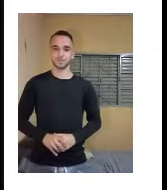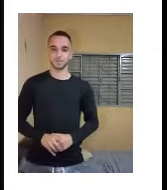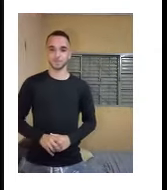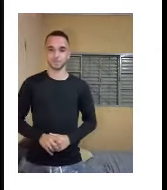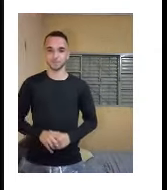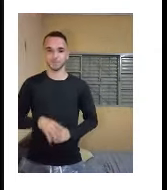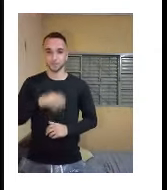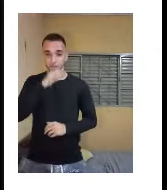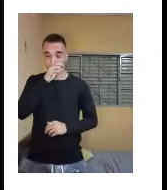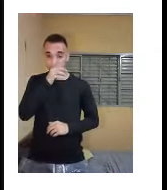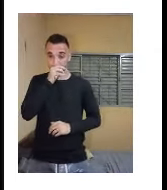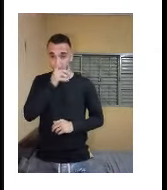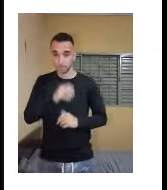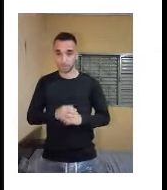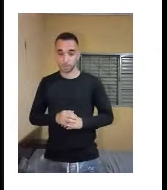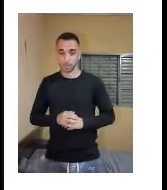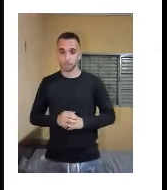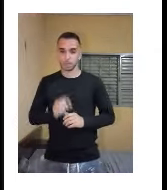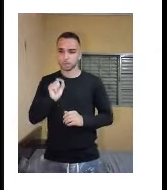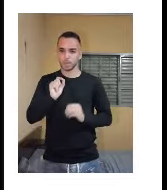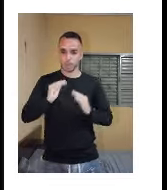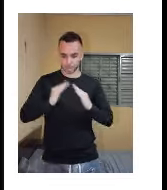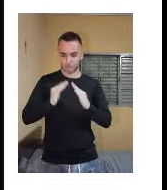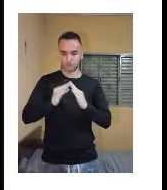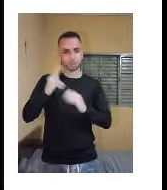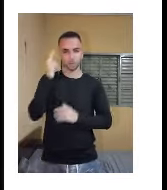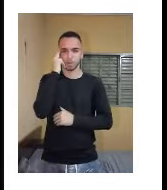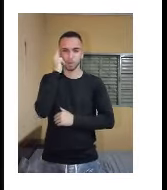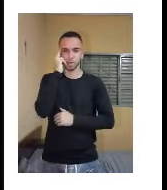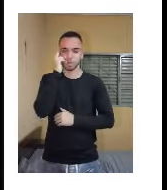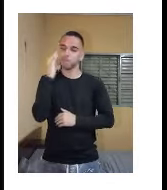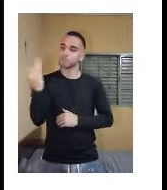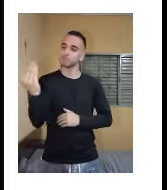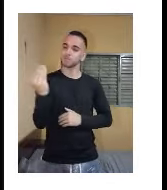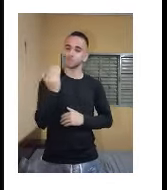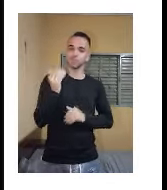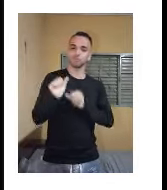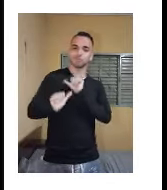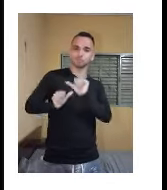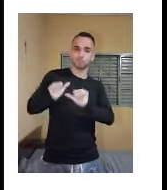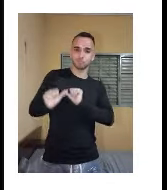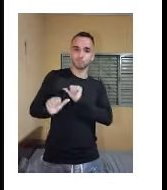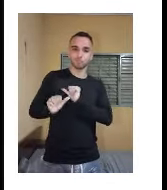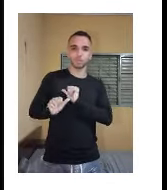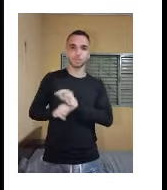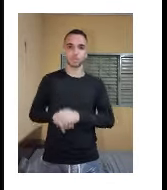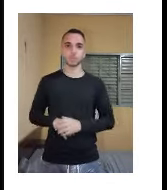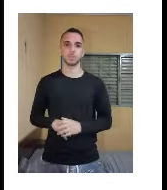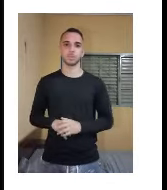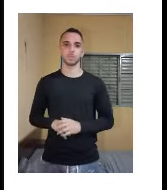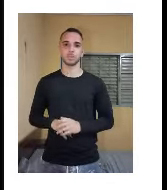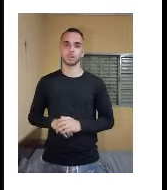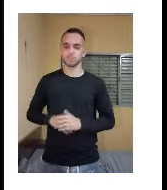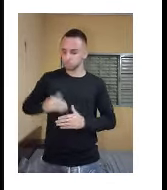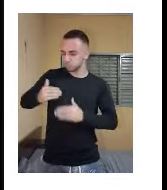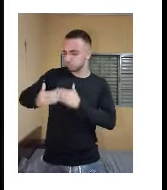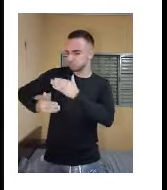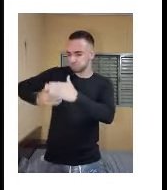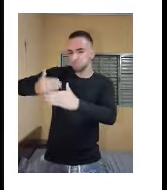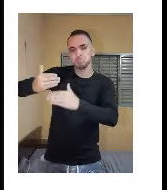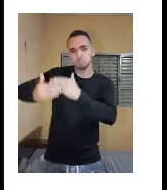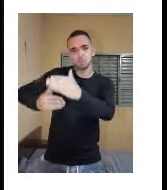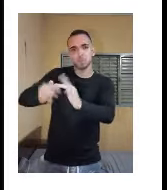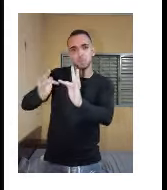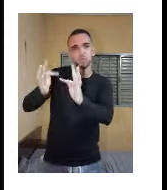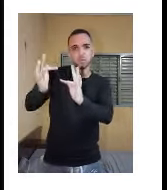vem se transformando, vem evoluindo ao longo das últimas décadas, né, dos últimos milhares de